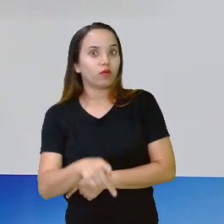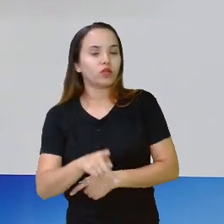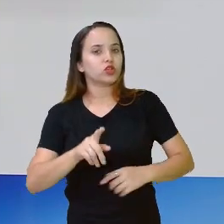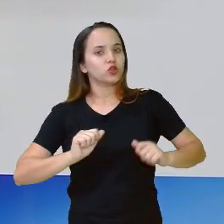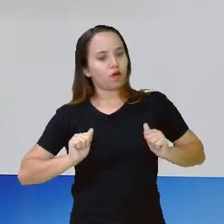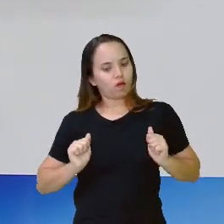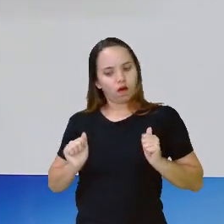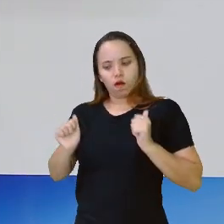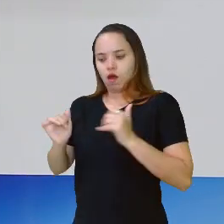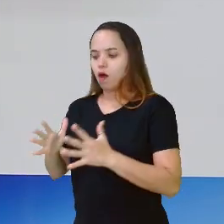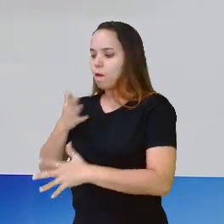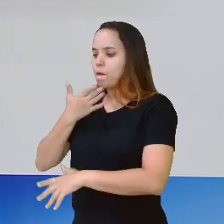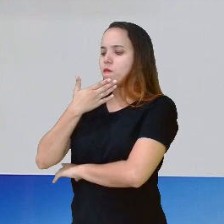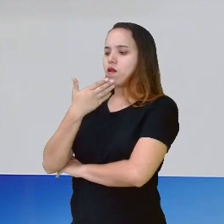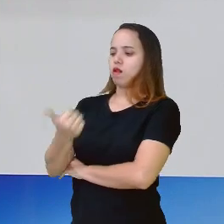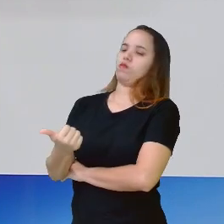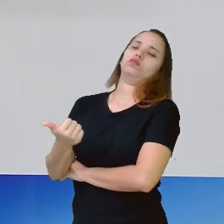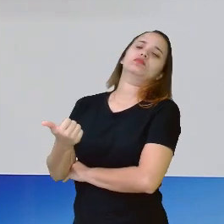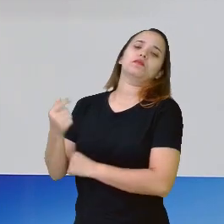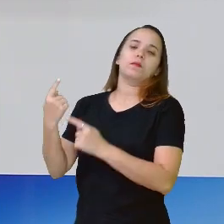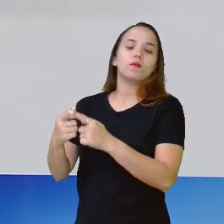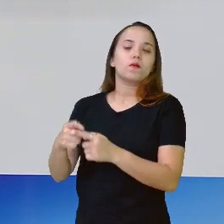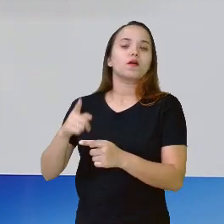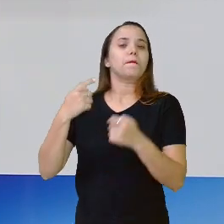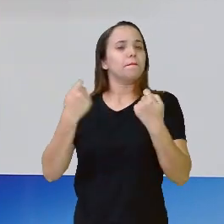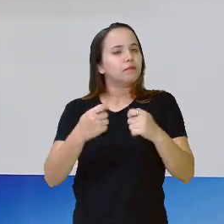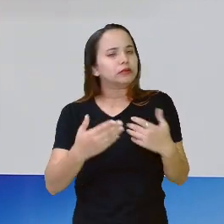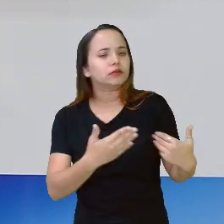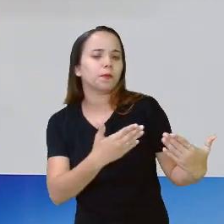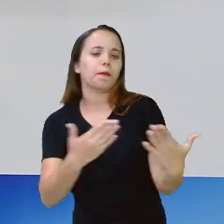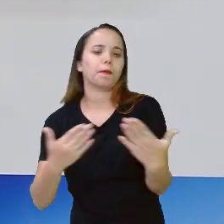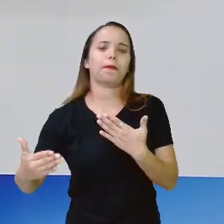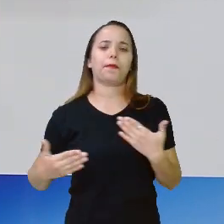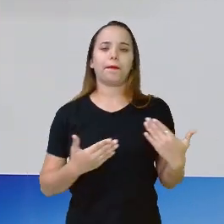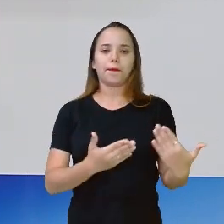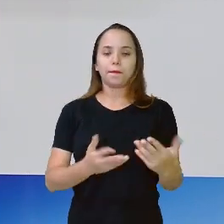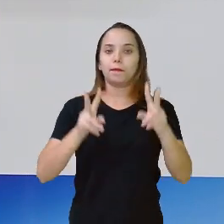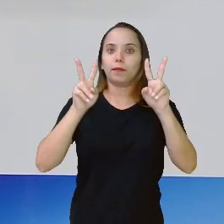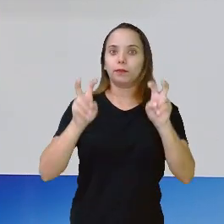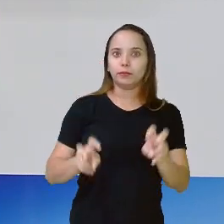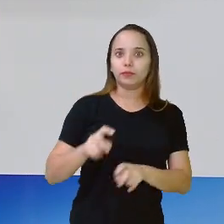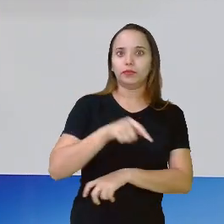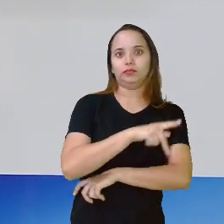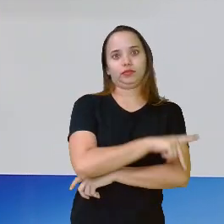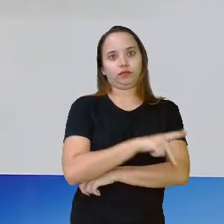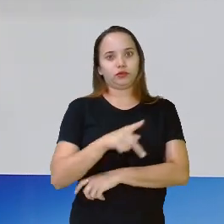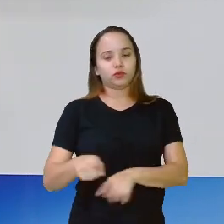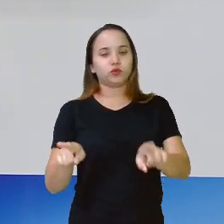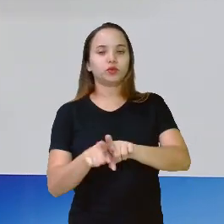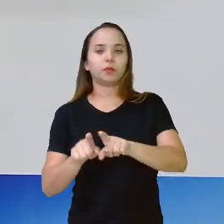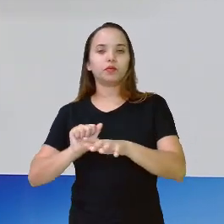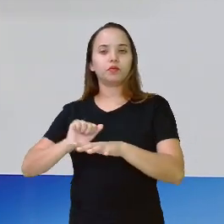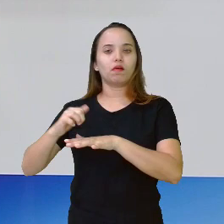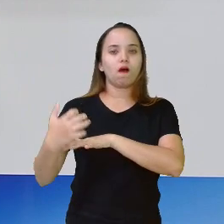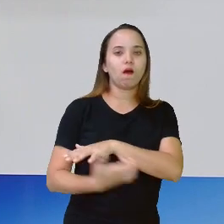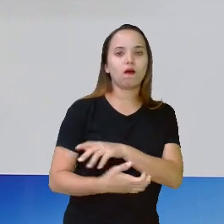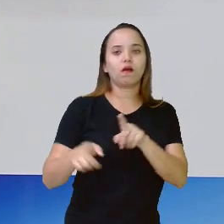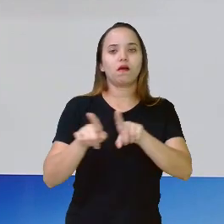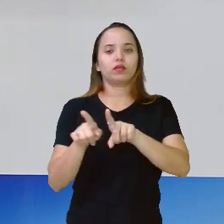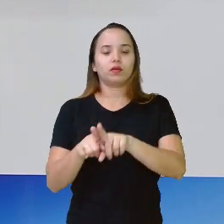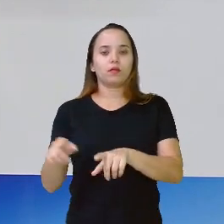já conversou com o professor, conversou com o AEE, conversou com a gestão.